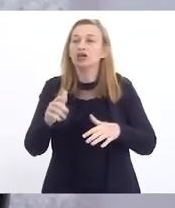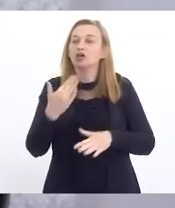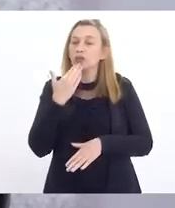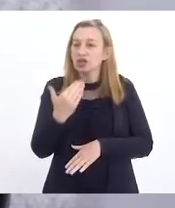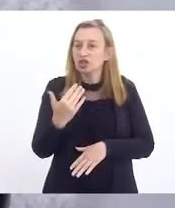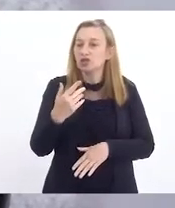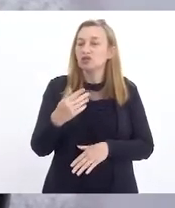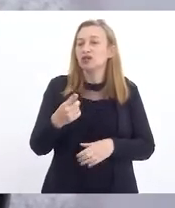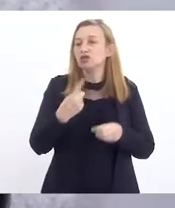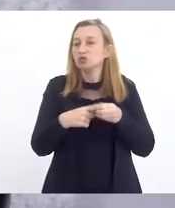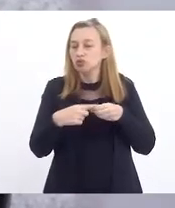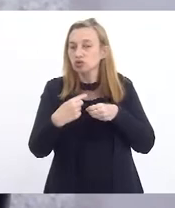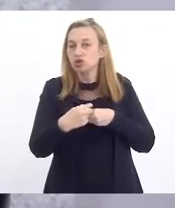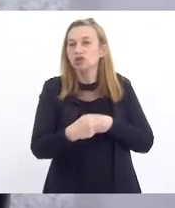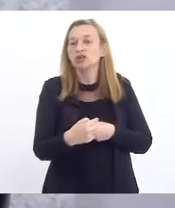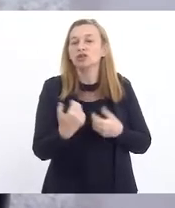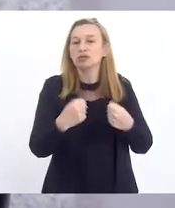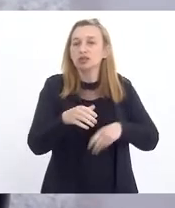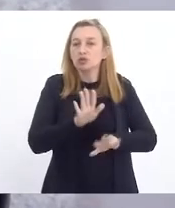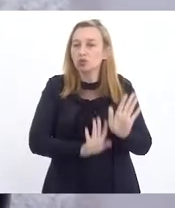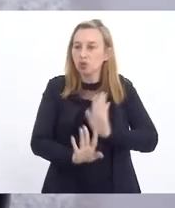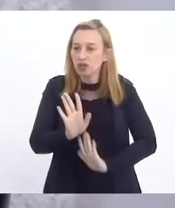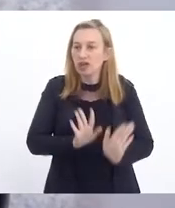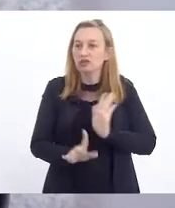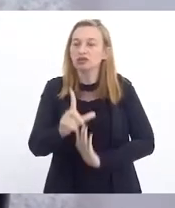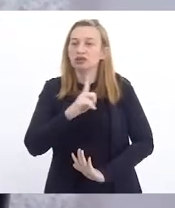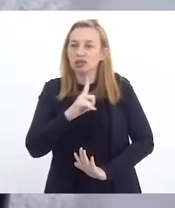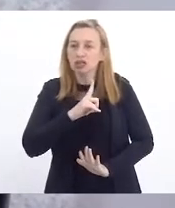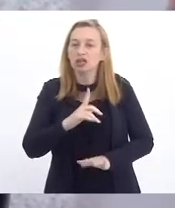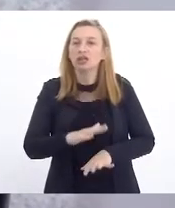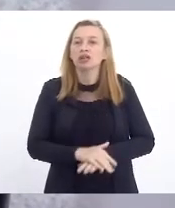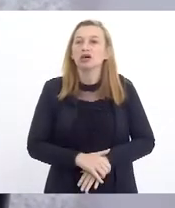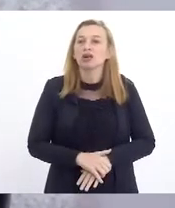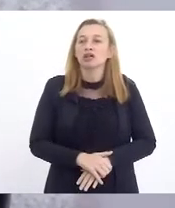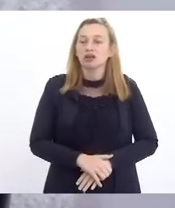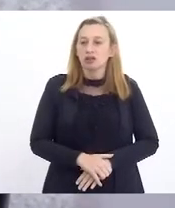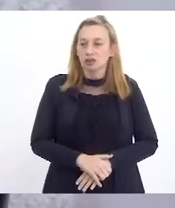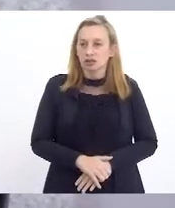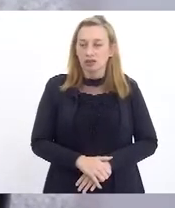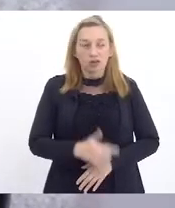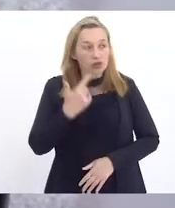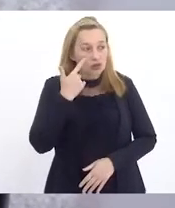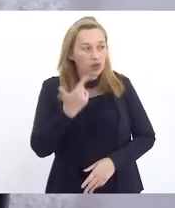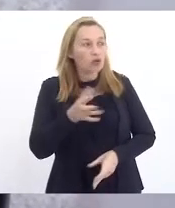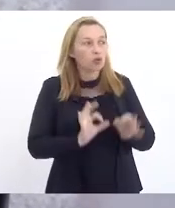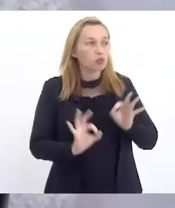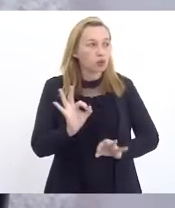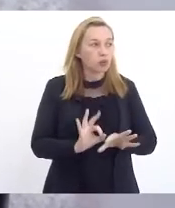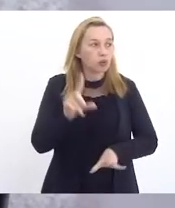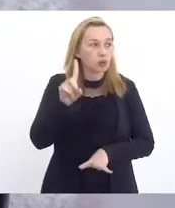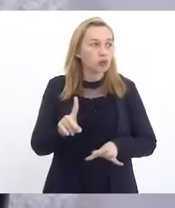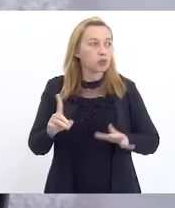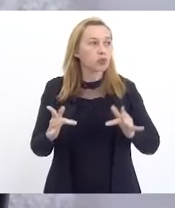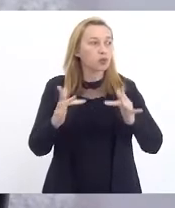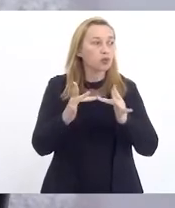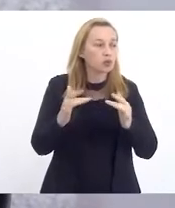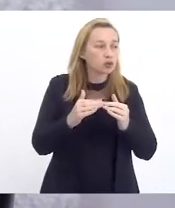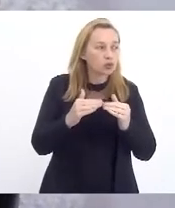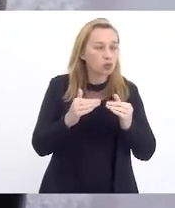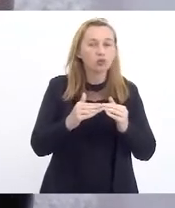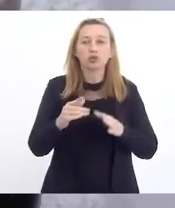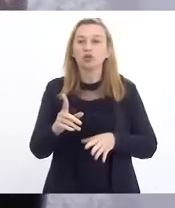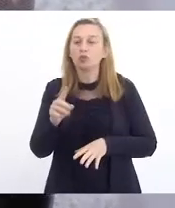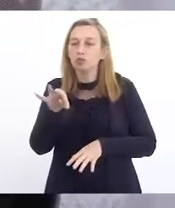faço para os municípios terem esse cuidado, né, ao licenciar, para rever o seu plano diretor, se ele foi compatível com o plano de bacia,